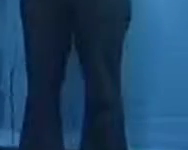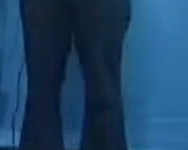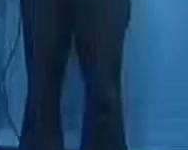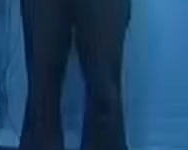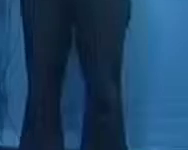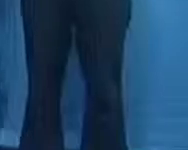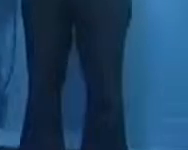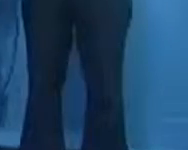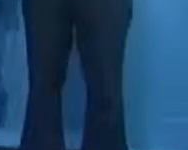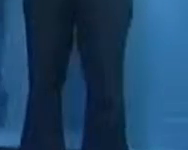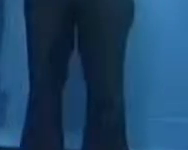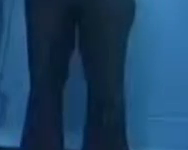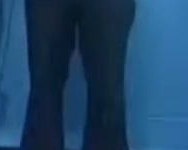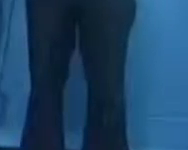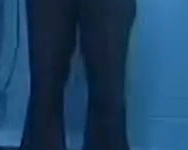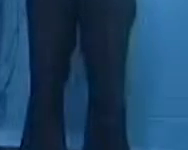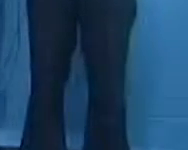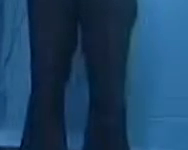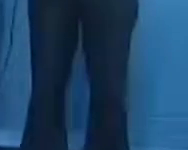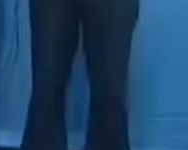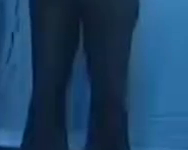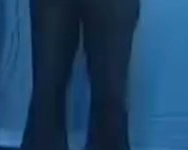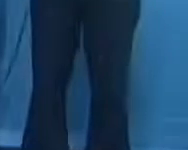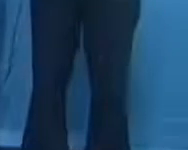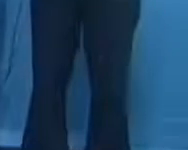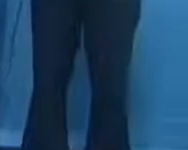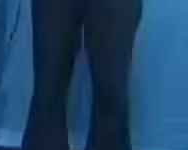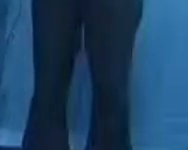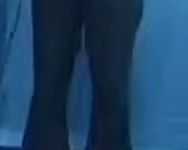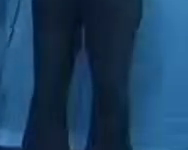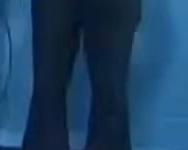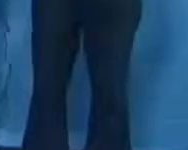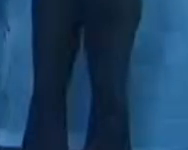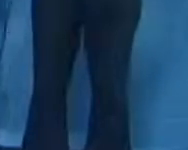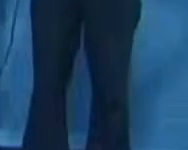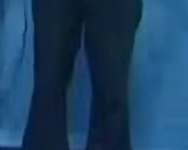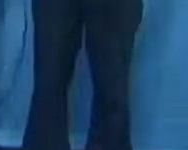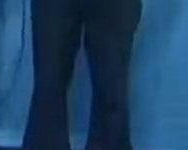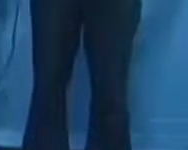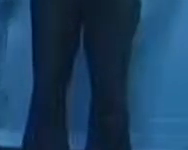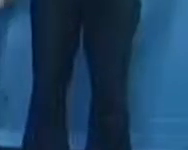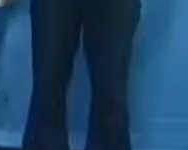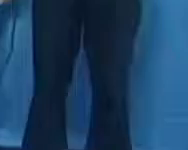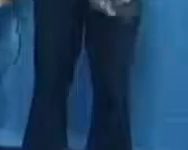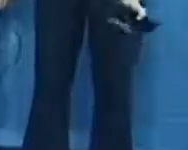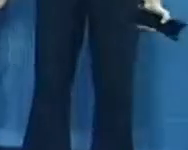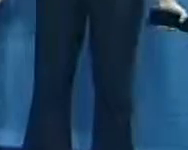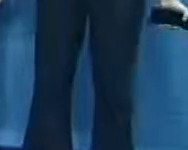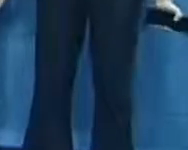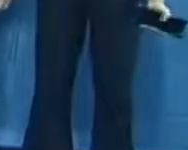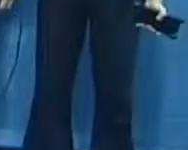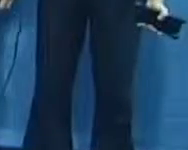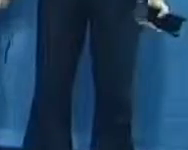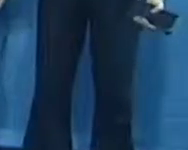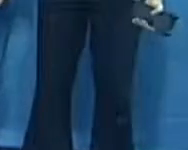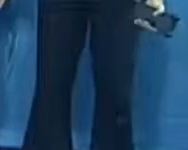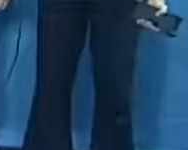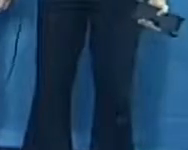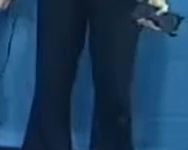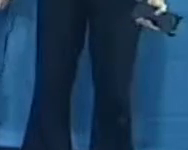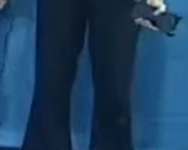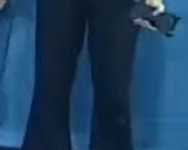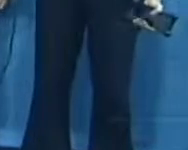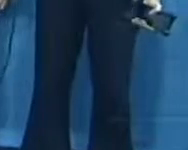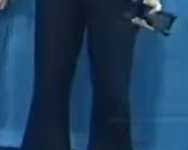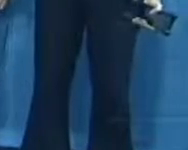Gutão, gente. Um aplauso pro Gutão. Gutão, que prazer ter você aqui com a gente,